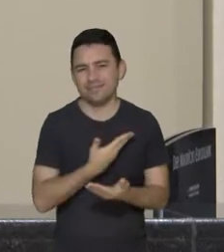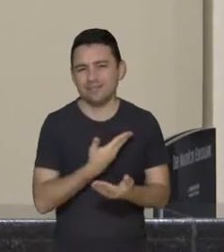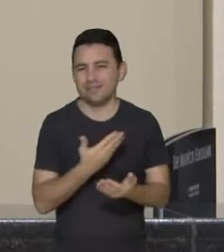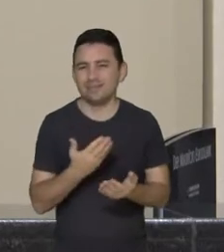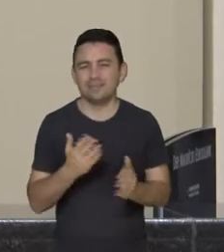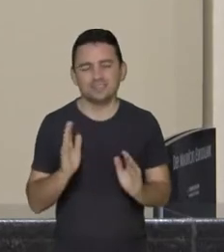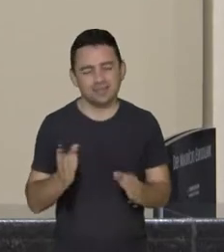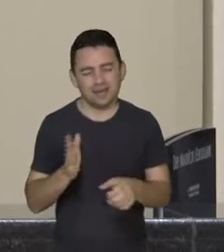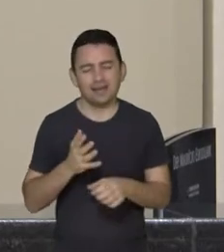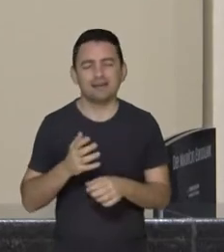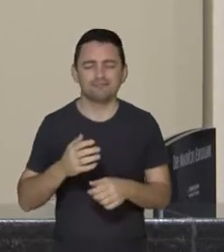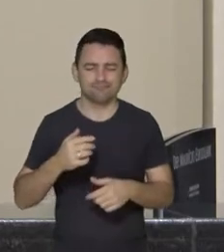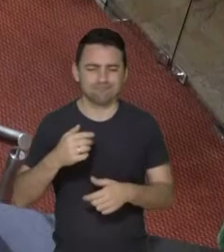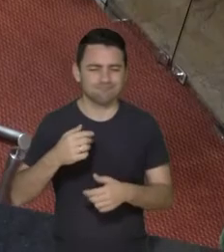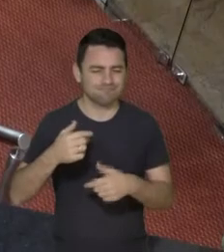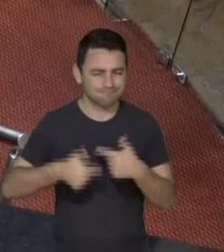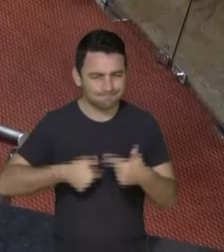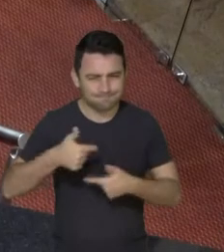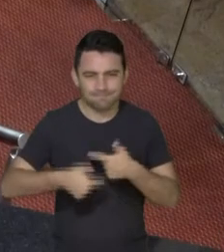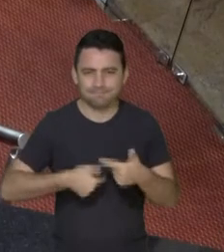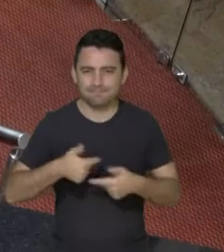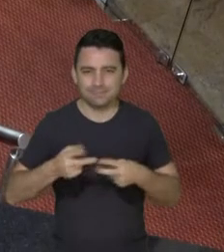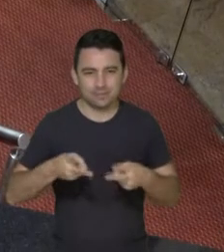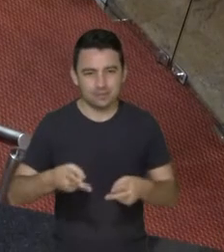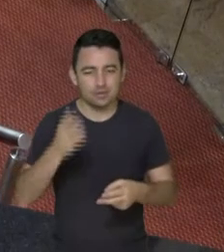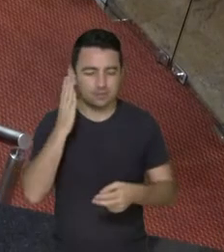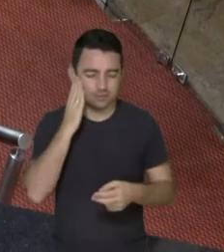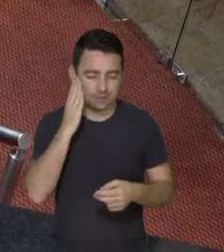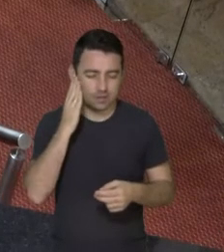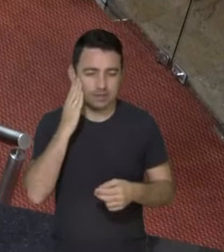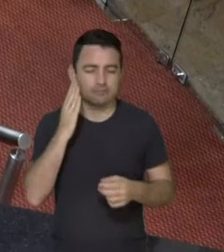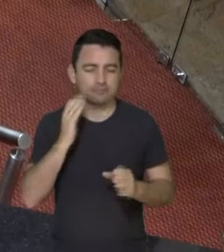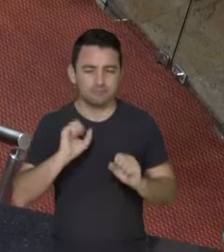e a garra do amigo sei que nós vamos estar bem representado parabéns